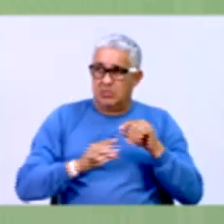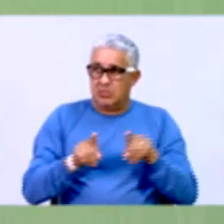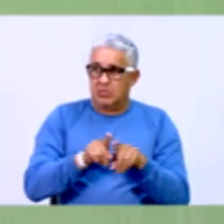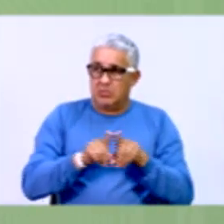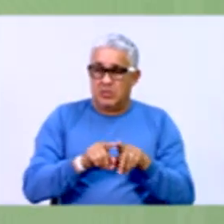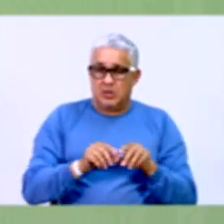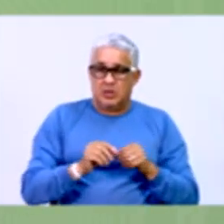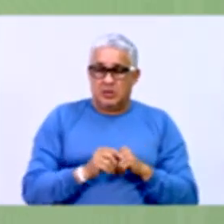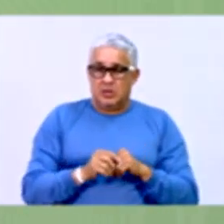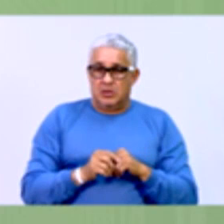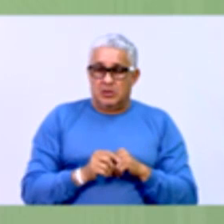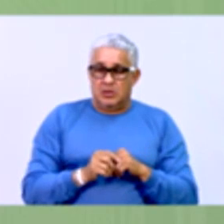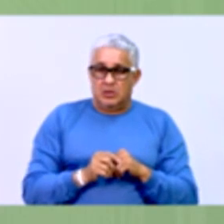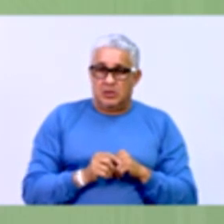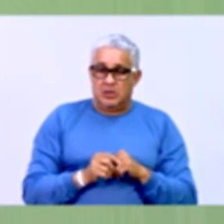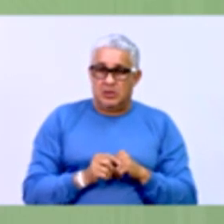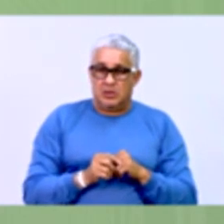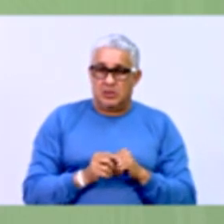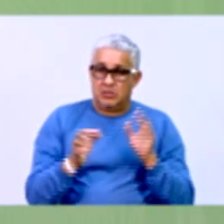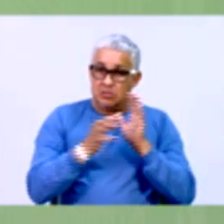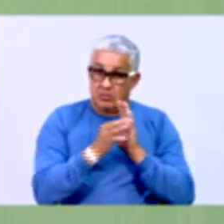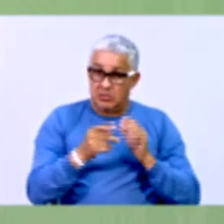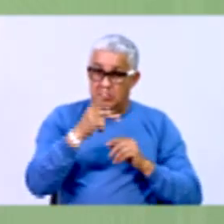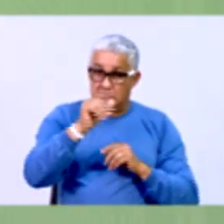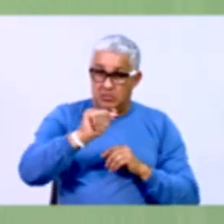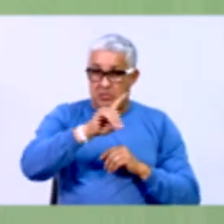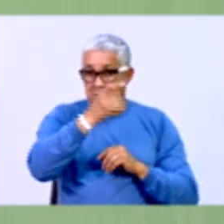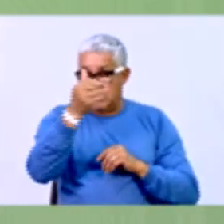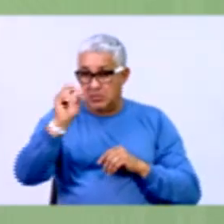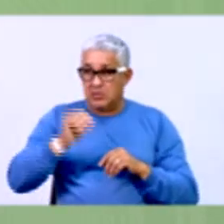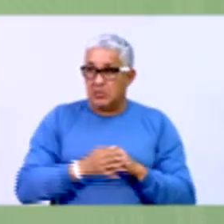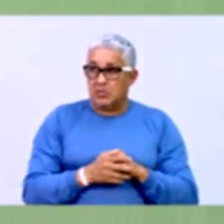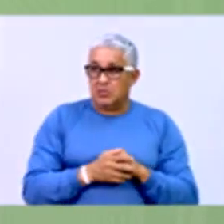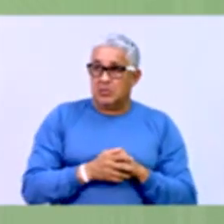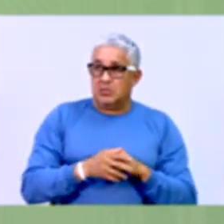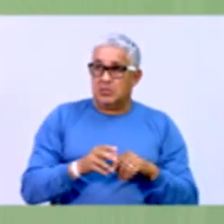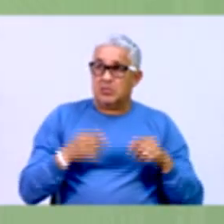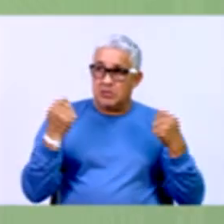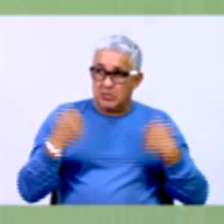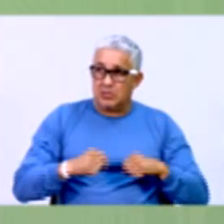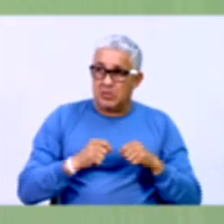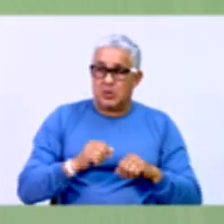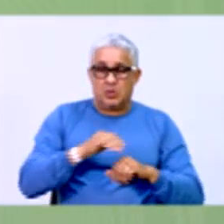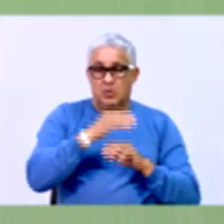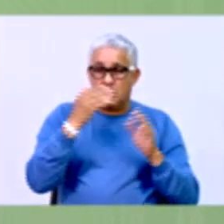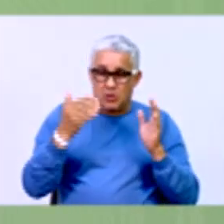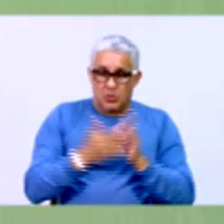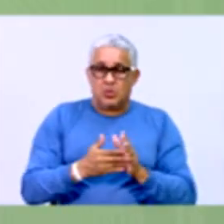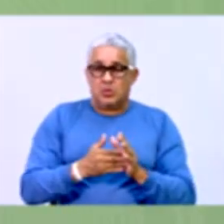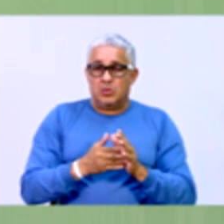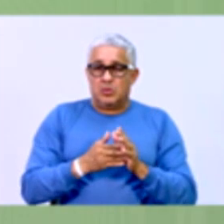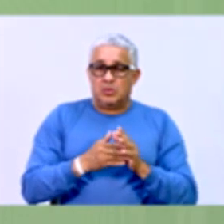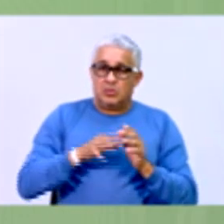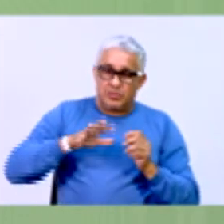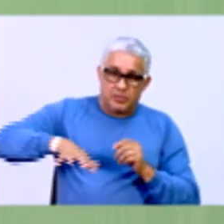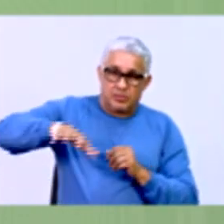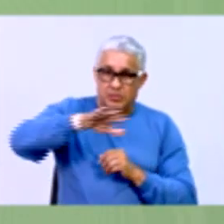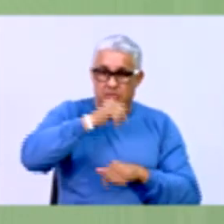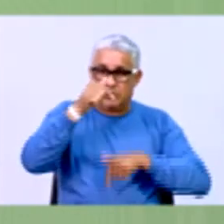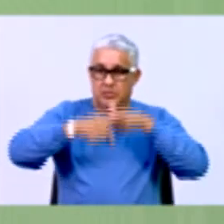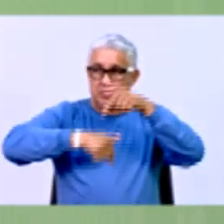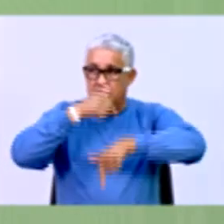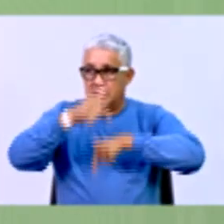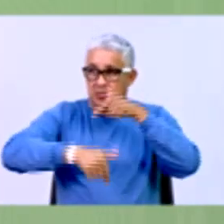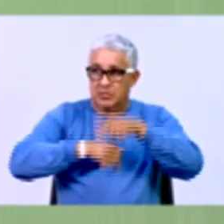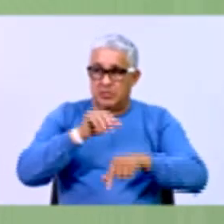dos padrões sugeridos devem ser exercidos em todos os aspectos do trabalho